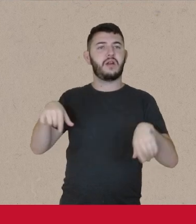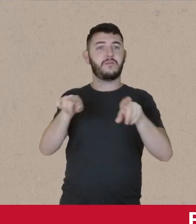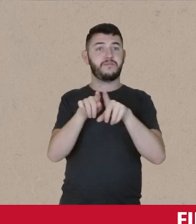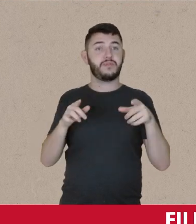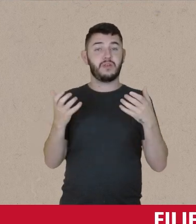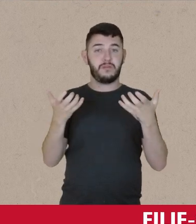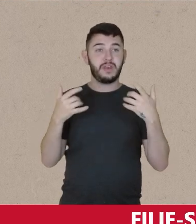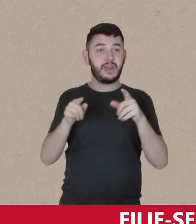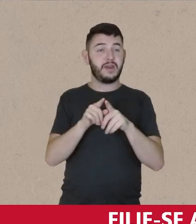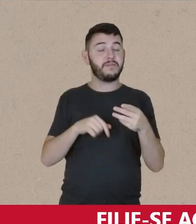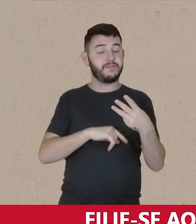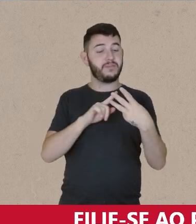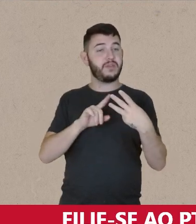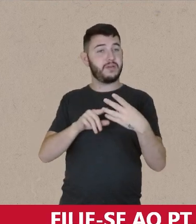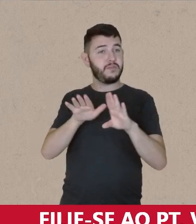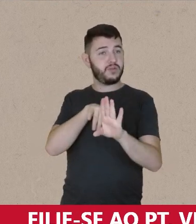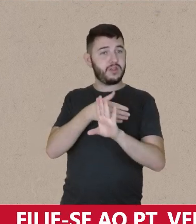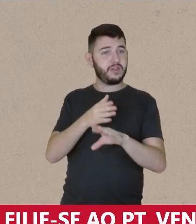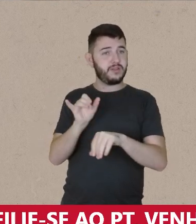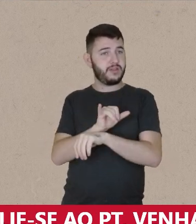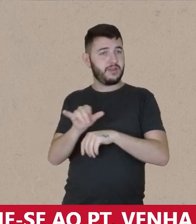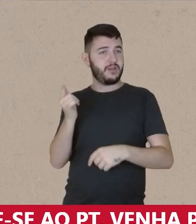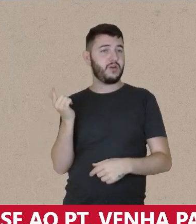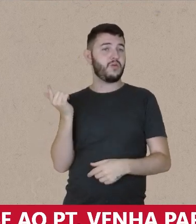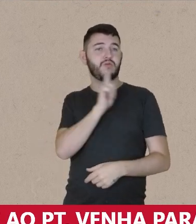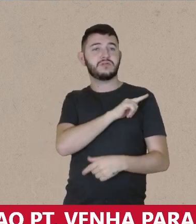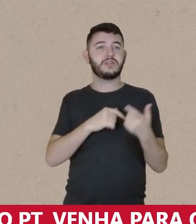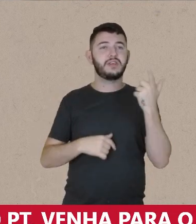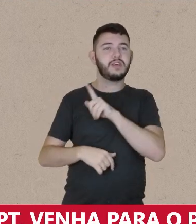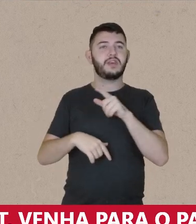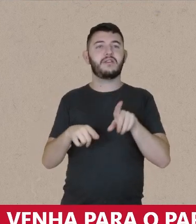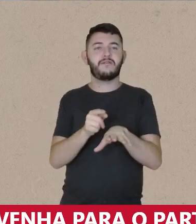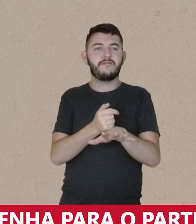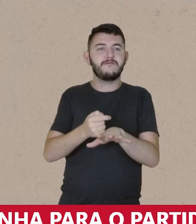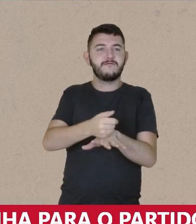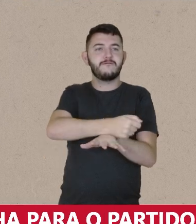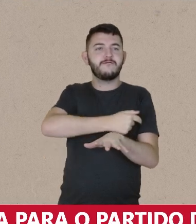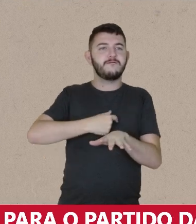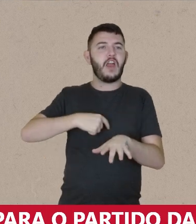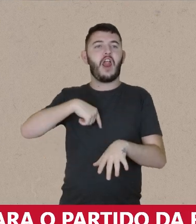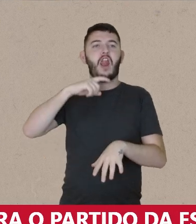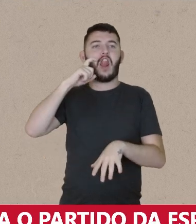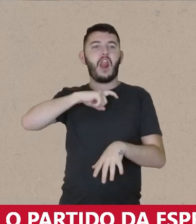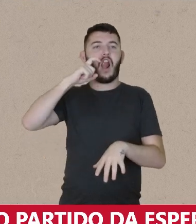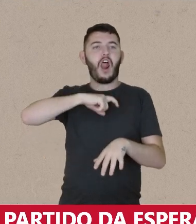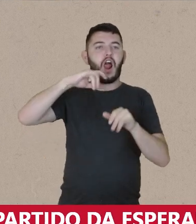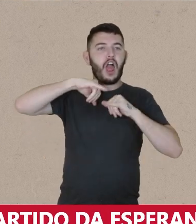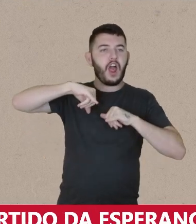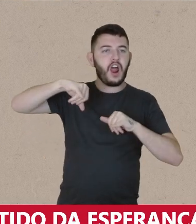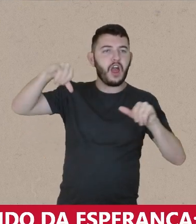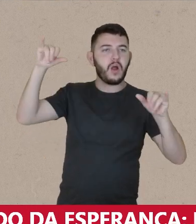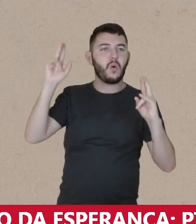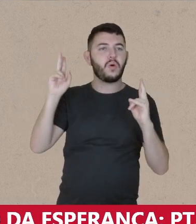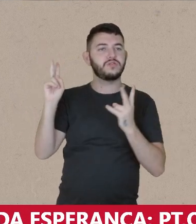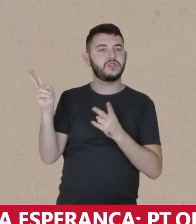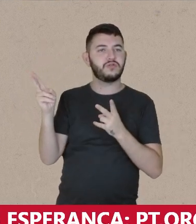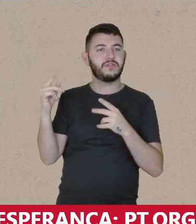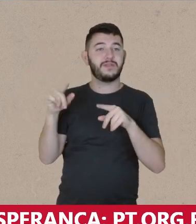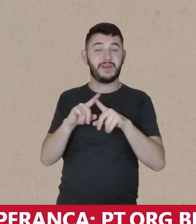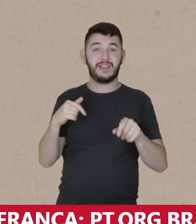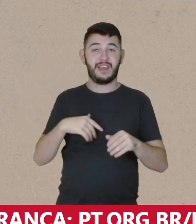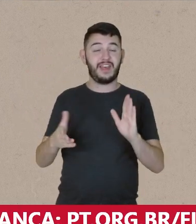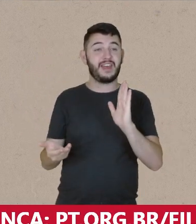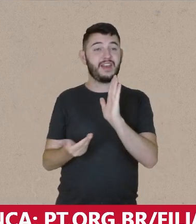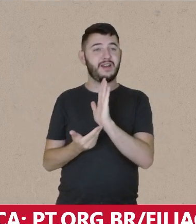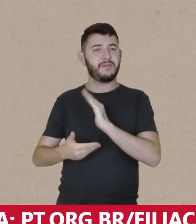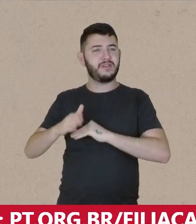para continuar praticando fake news. Mas a Câmara e o Senado derrubarão esses vetos. A reação já foi. Aliás,